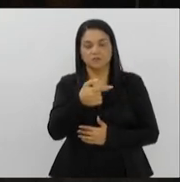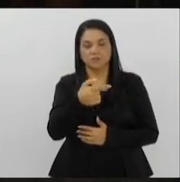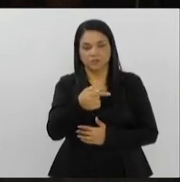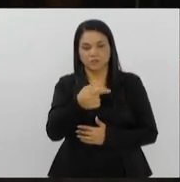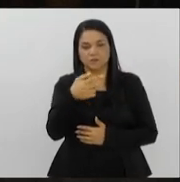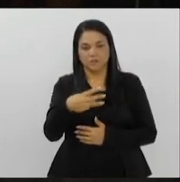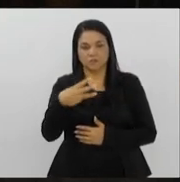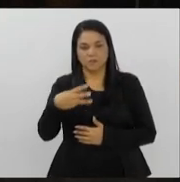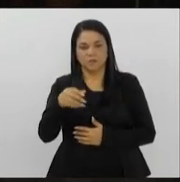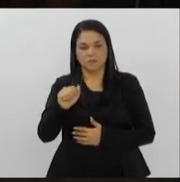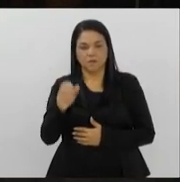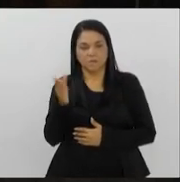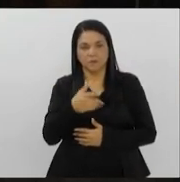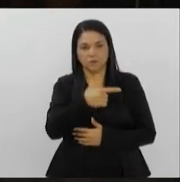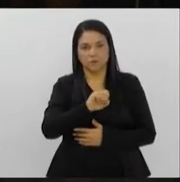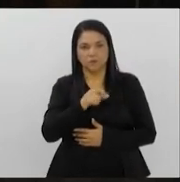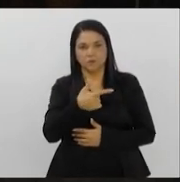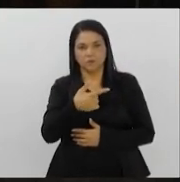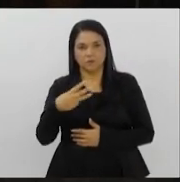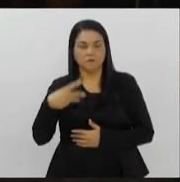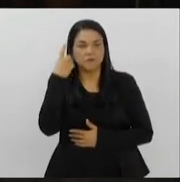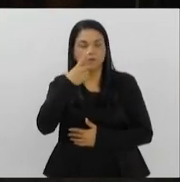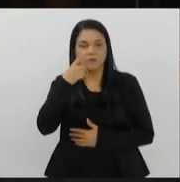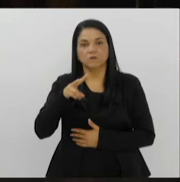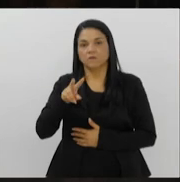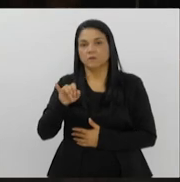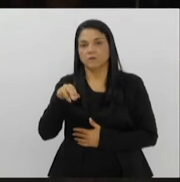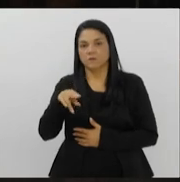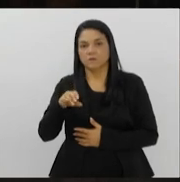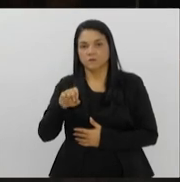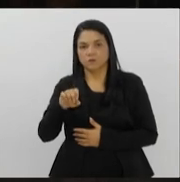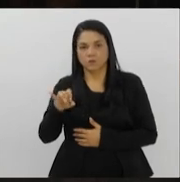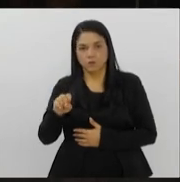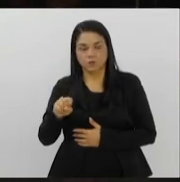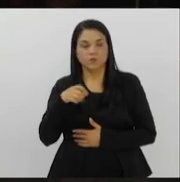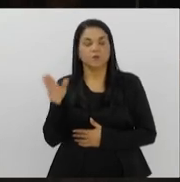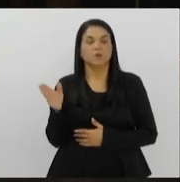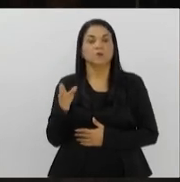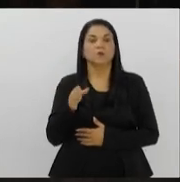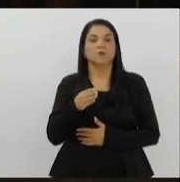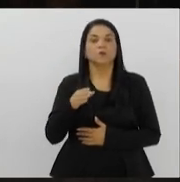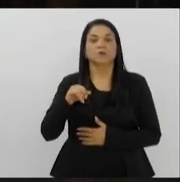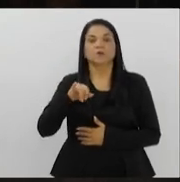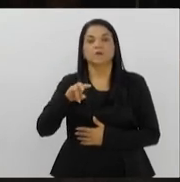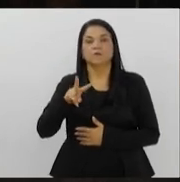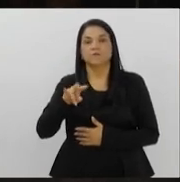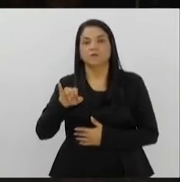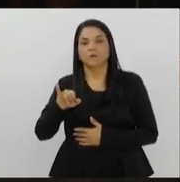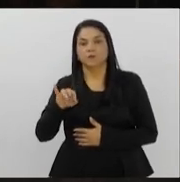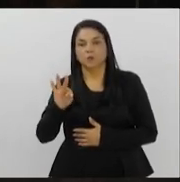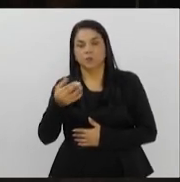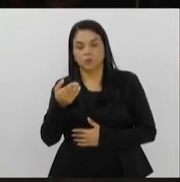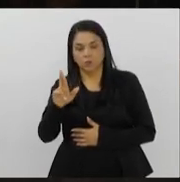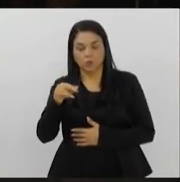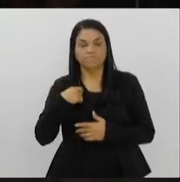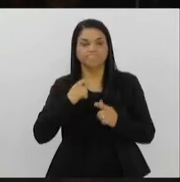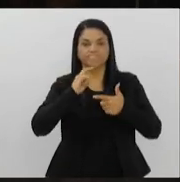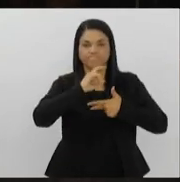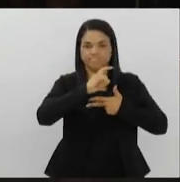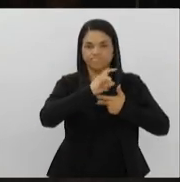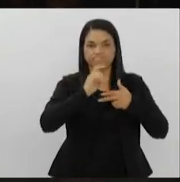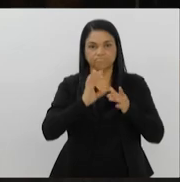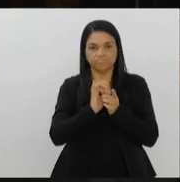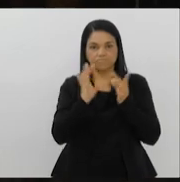2023, de autoria dos deputados Vinícius Cozolino e Vitor Júnior, que autoriza o Poder Executivo a implantar política estadual